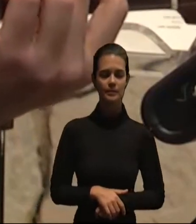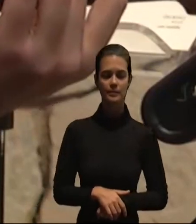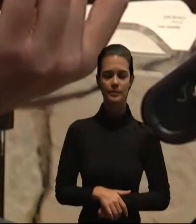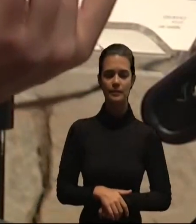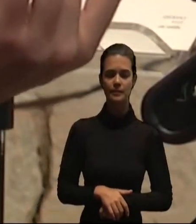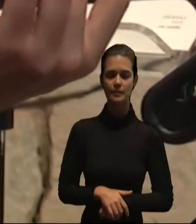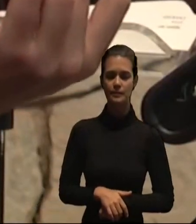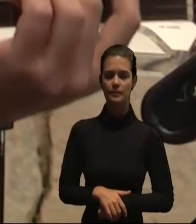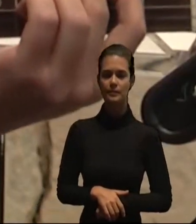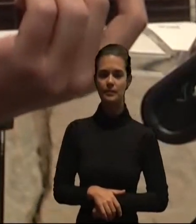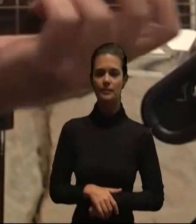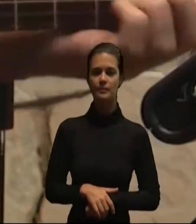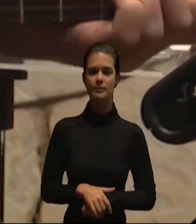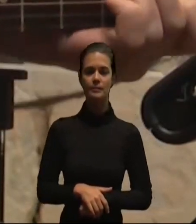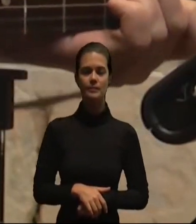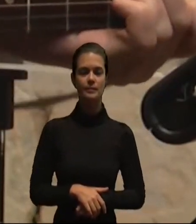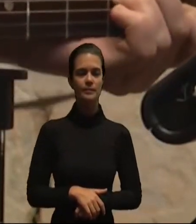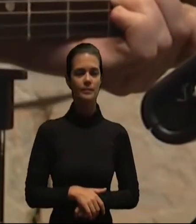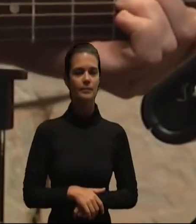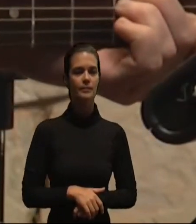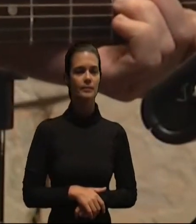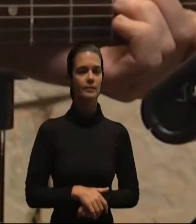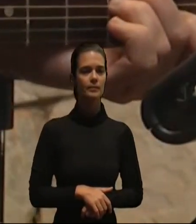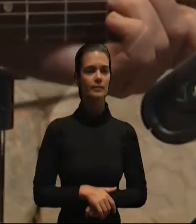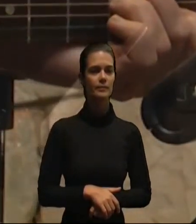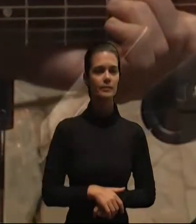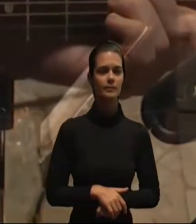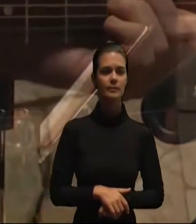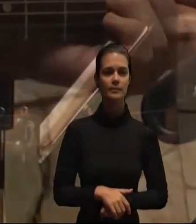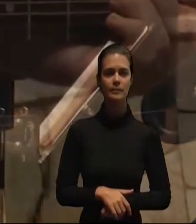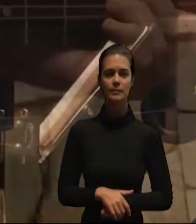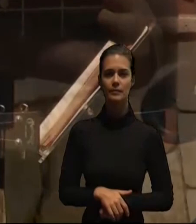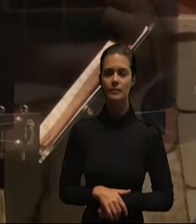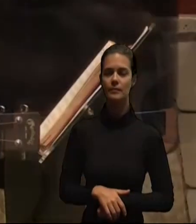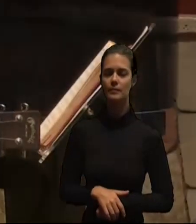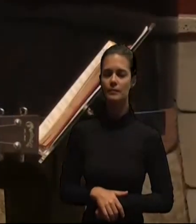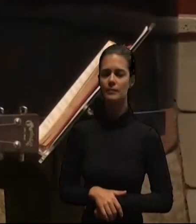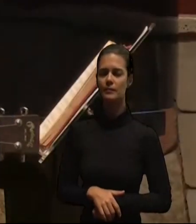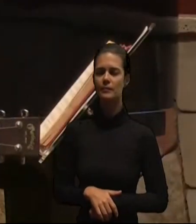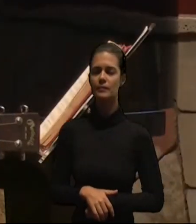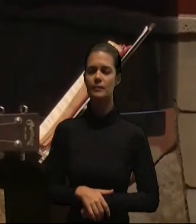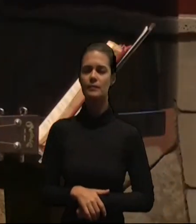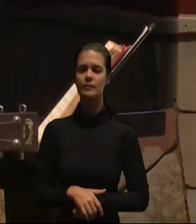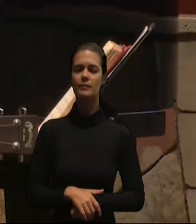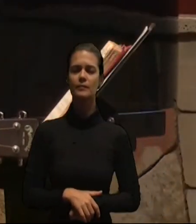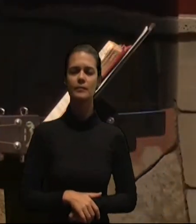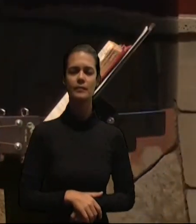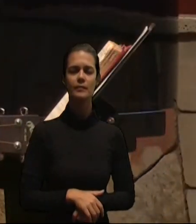Dos montes corre para o mar.